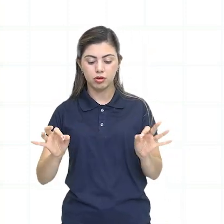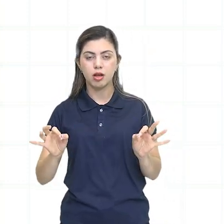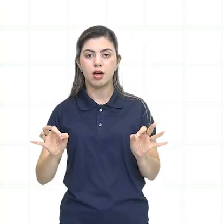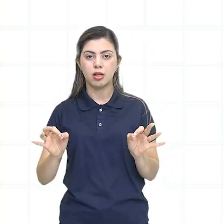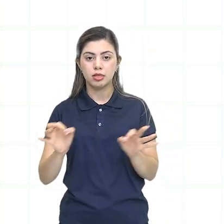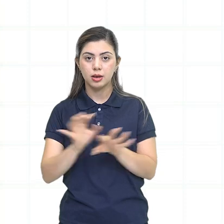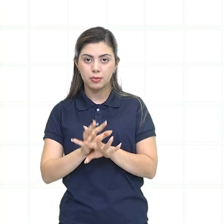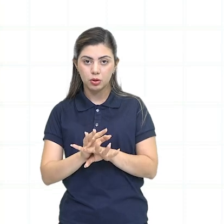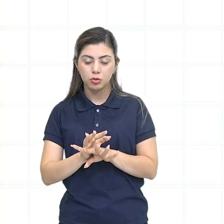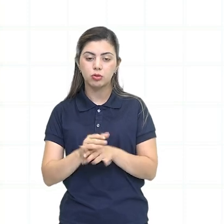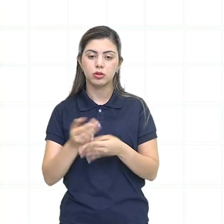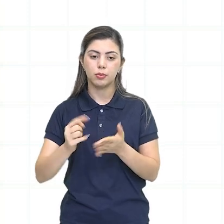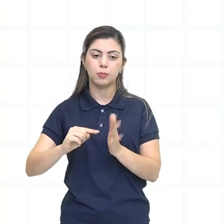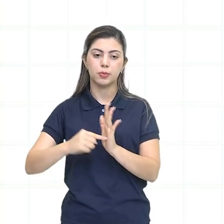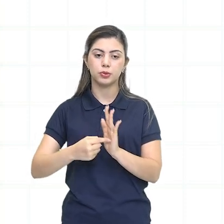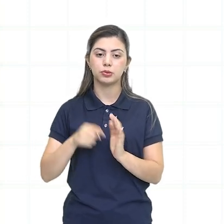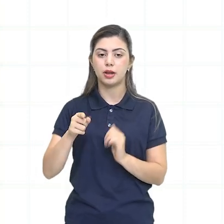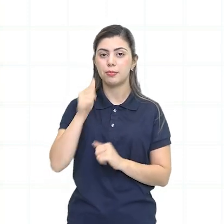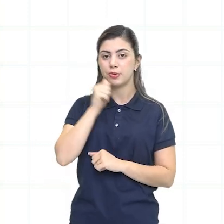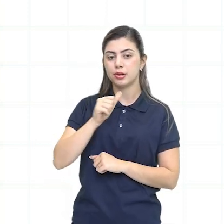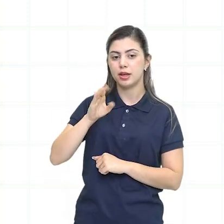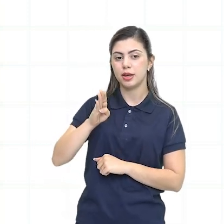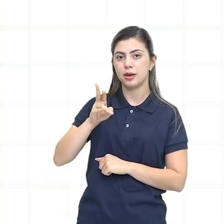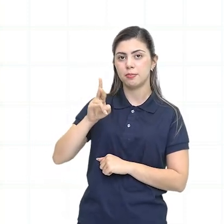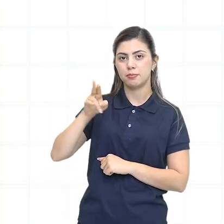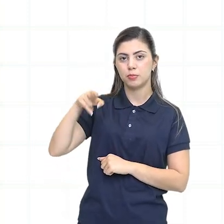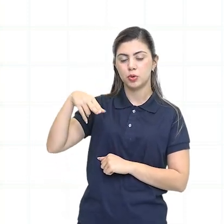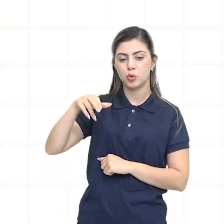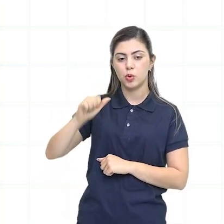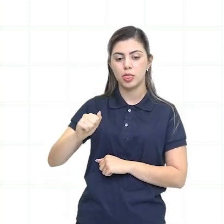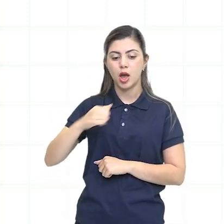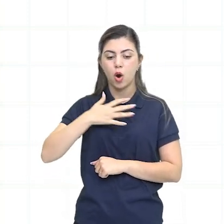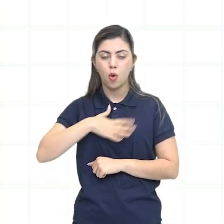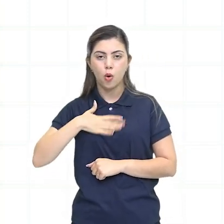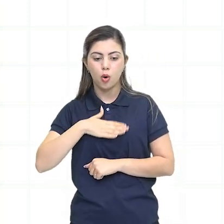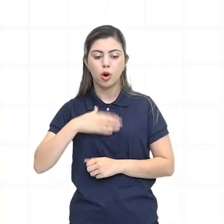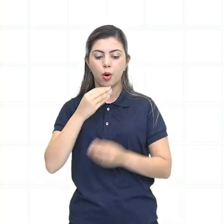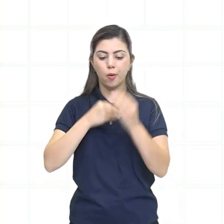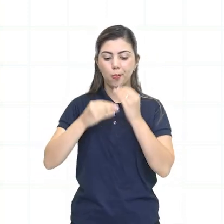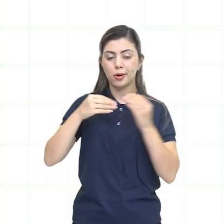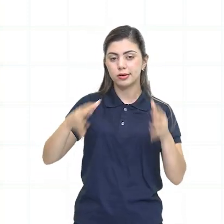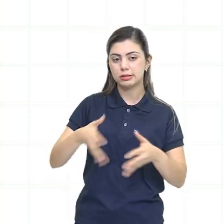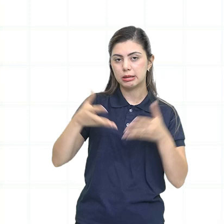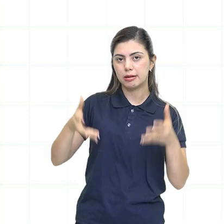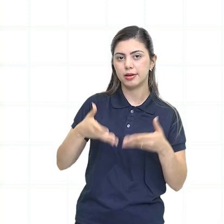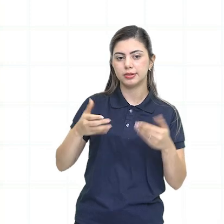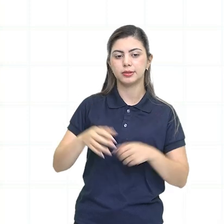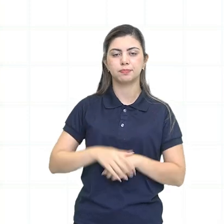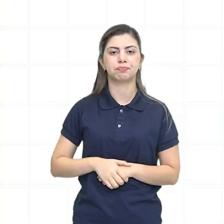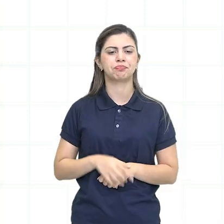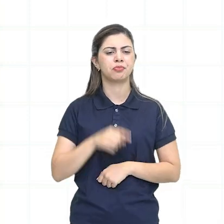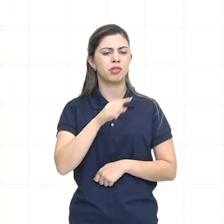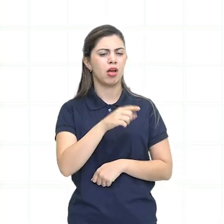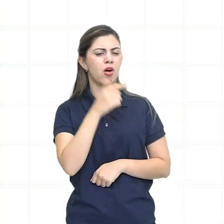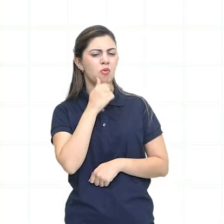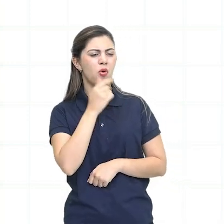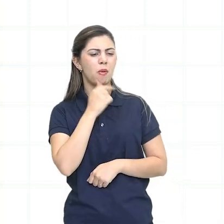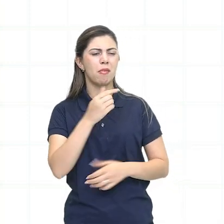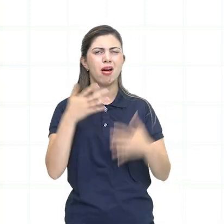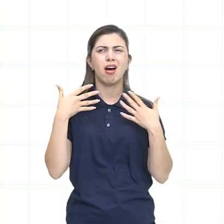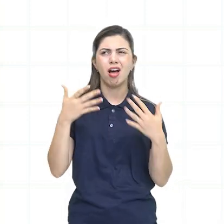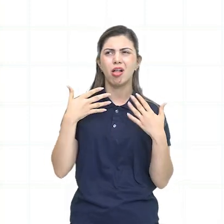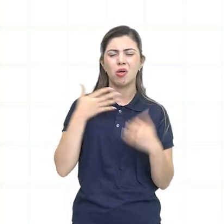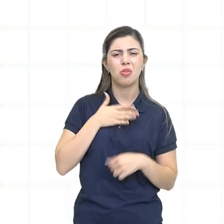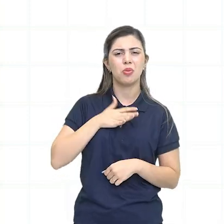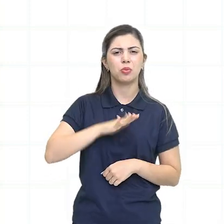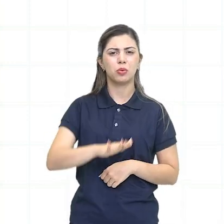verdura. Fechei, né, meu raciocínio. Ele não gosta de calor, ponto. Tá, o